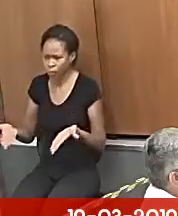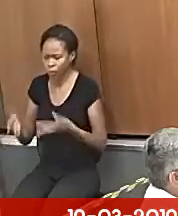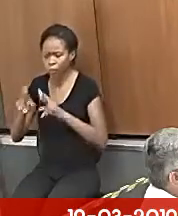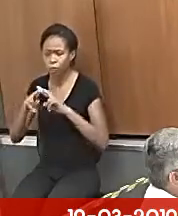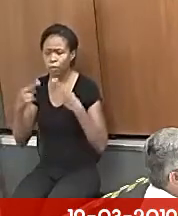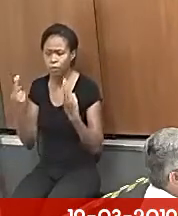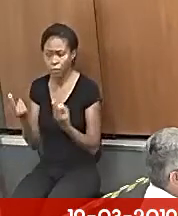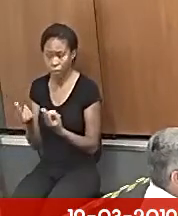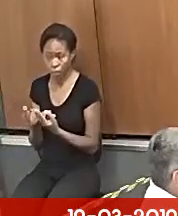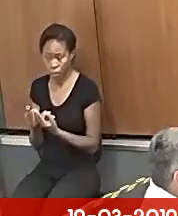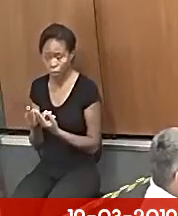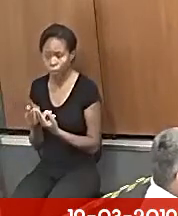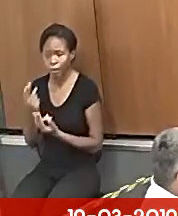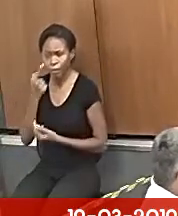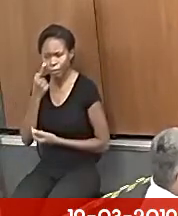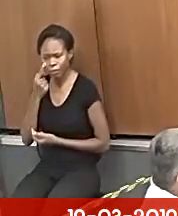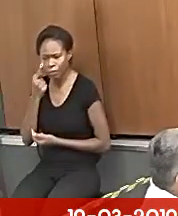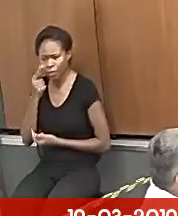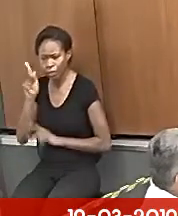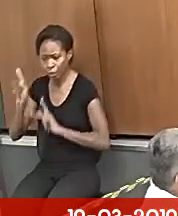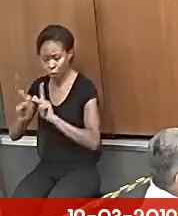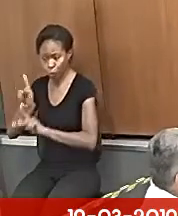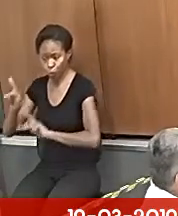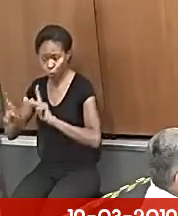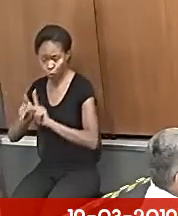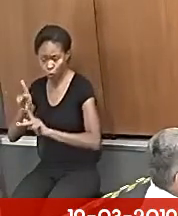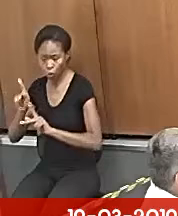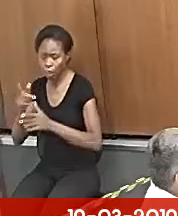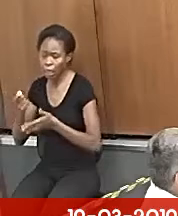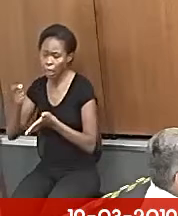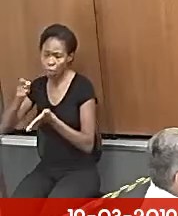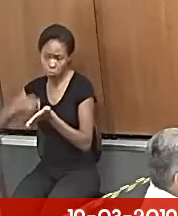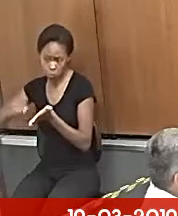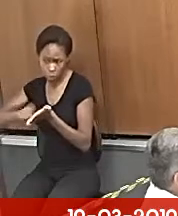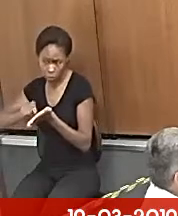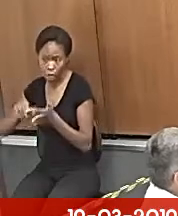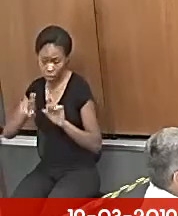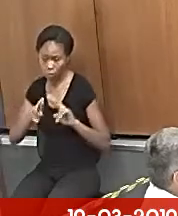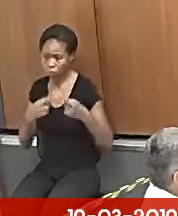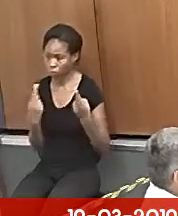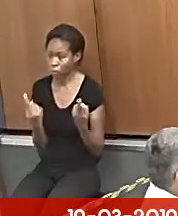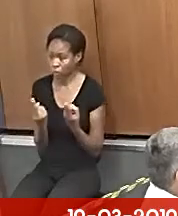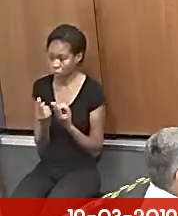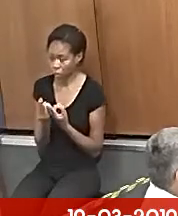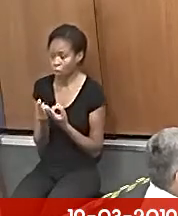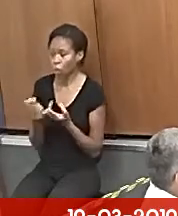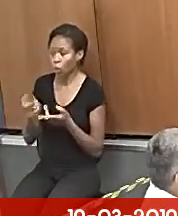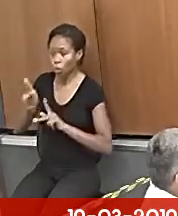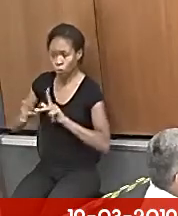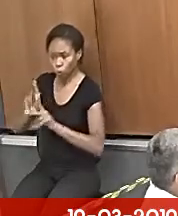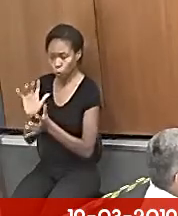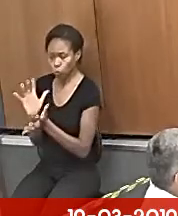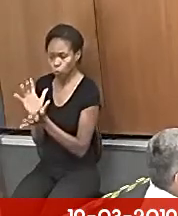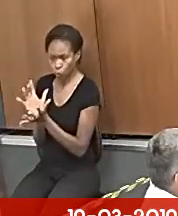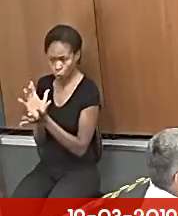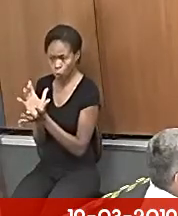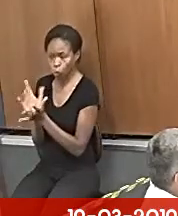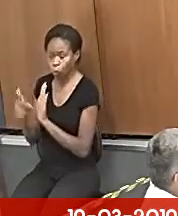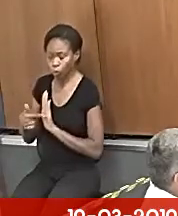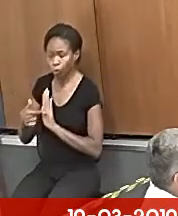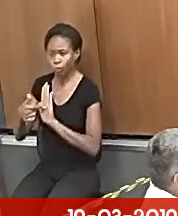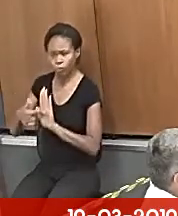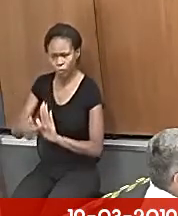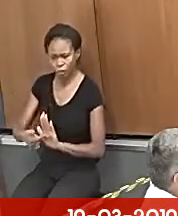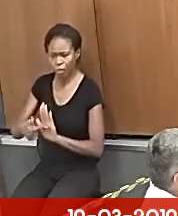vamos ouvir aqui os autores é essa eu não veio de uma co autoria os membros da comissão em conjunto apresentar o requerimento